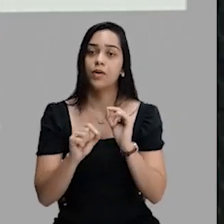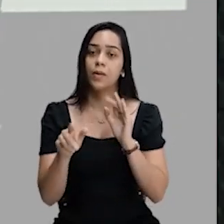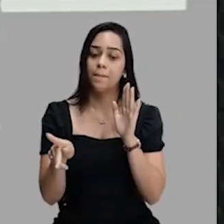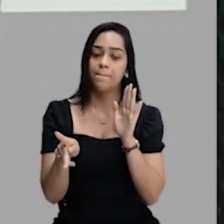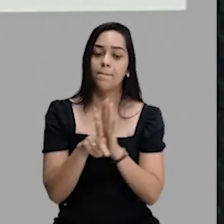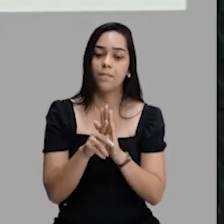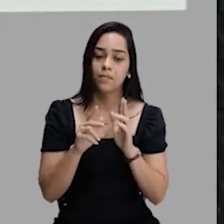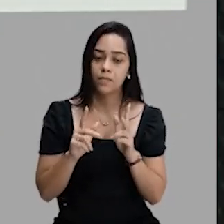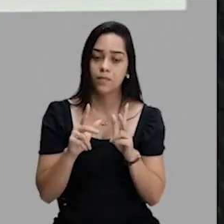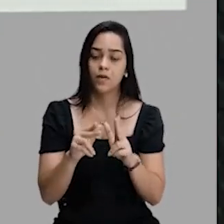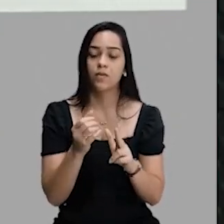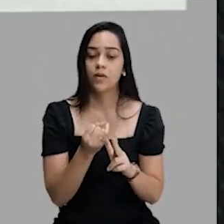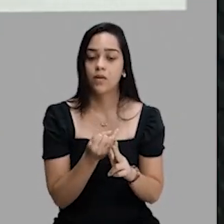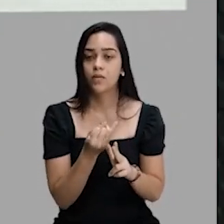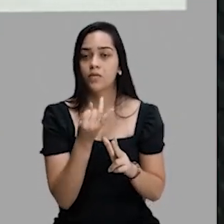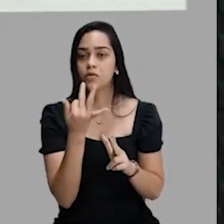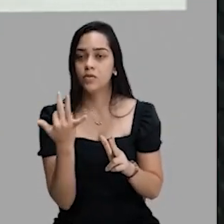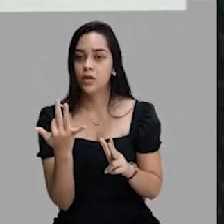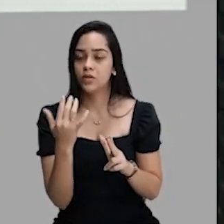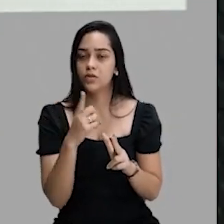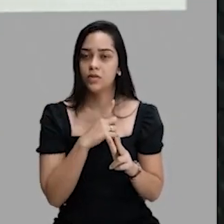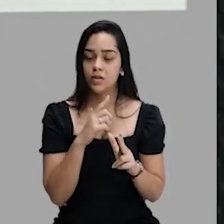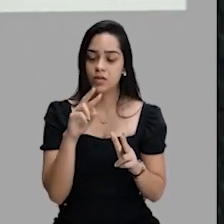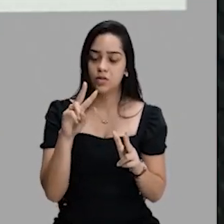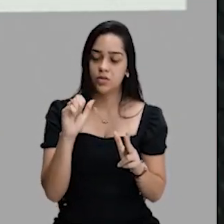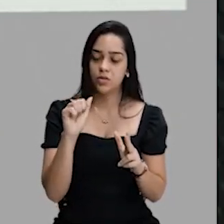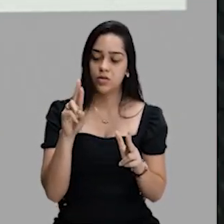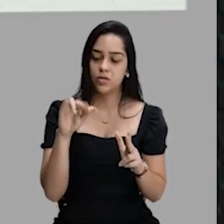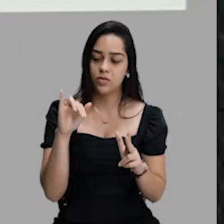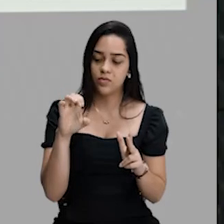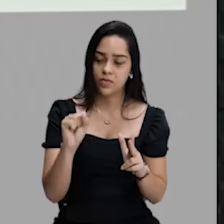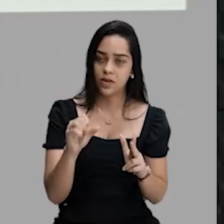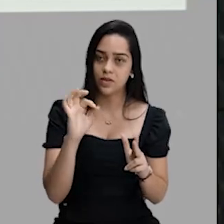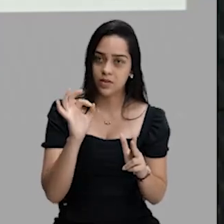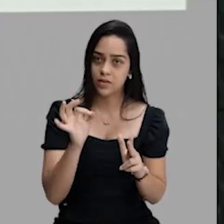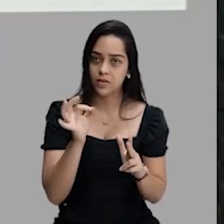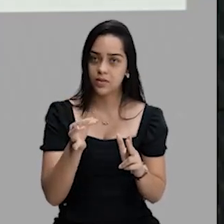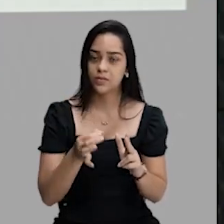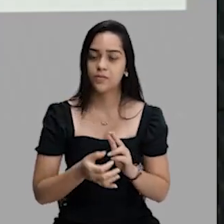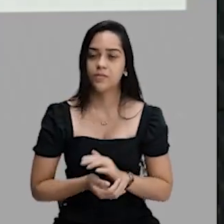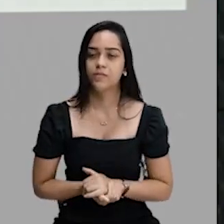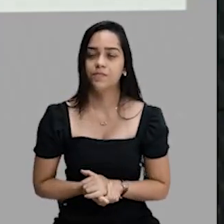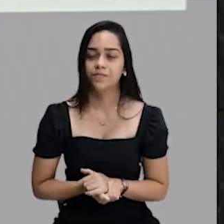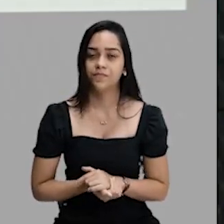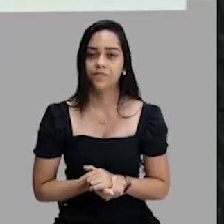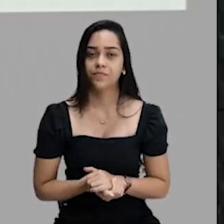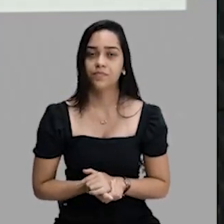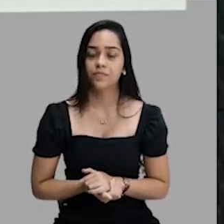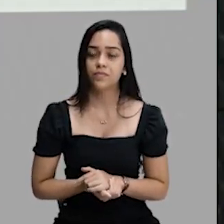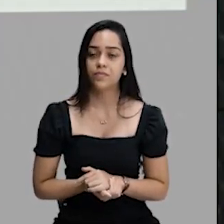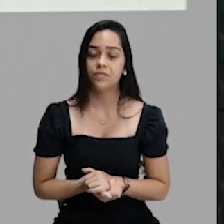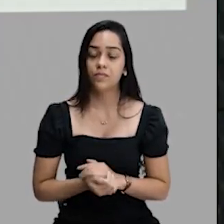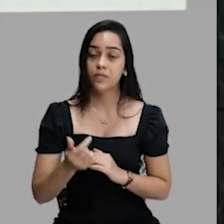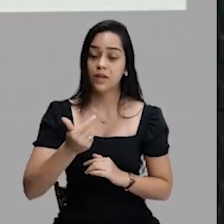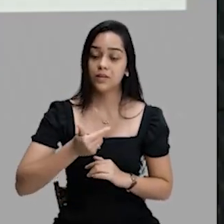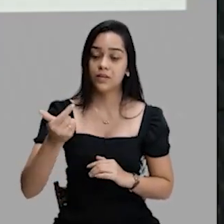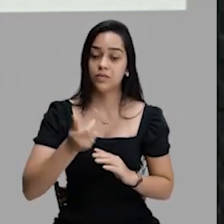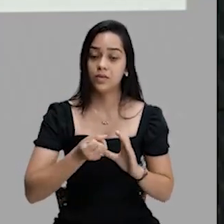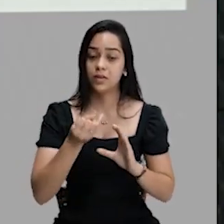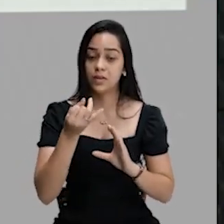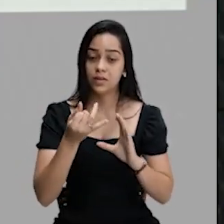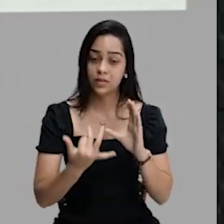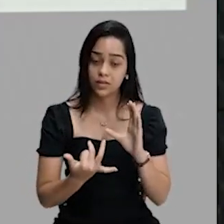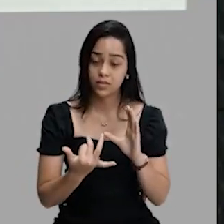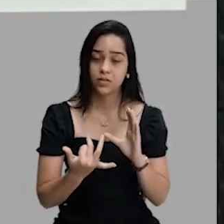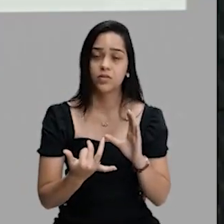extremidade da mesma quantidade de vértices. Beleza? De arestas. Muito bem, isso aqui é a segunda